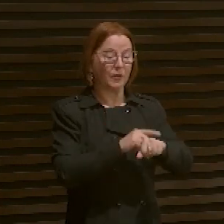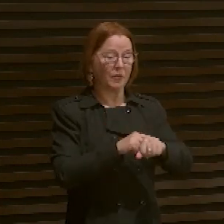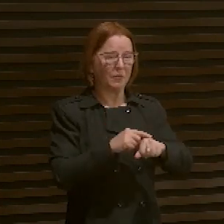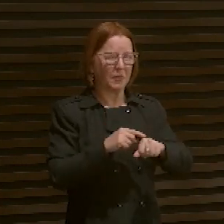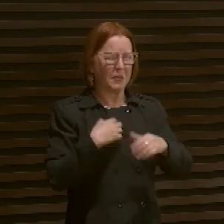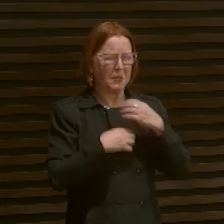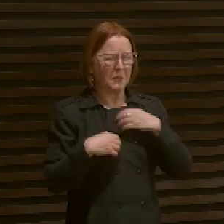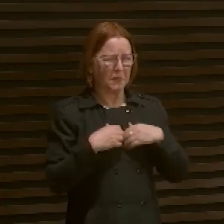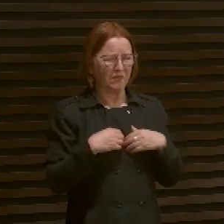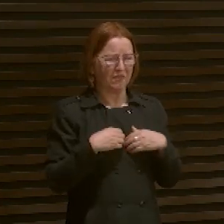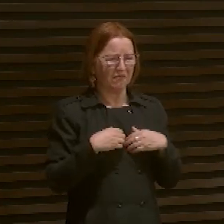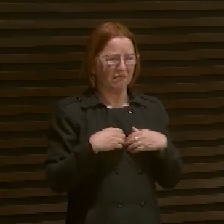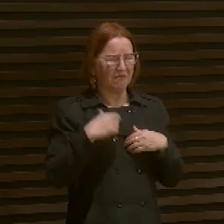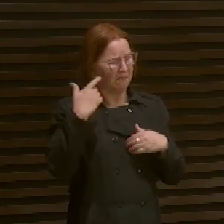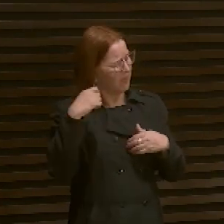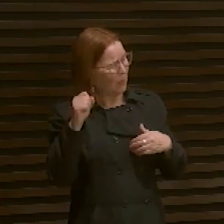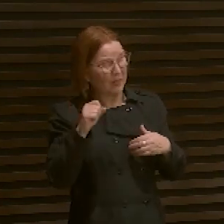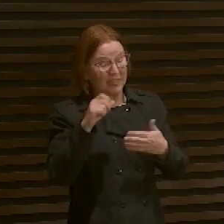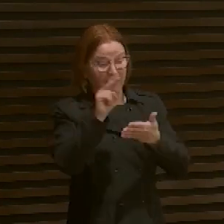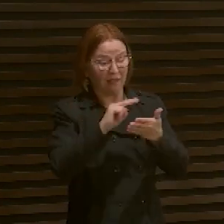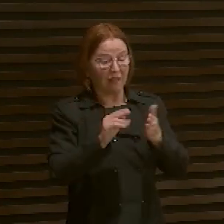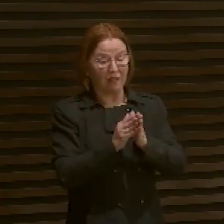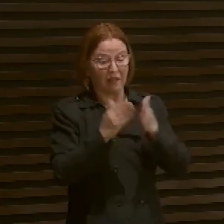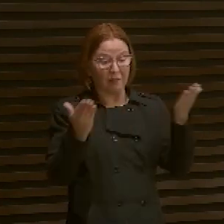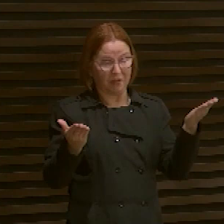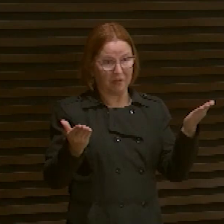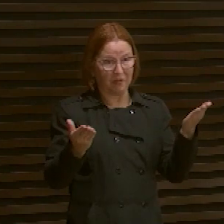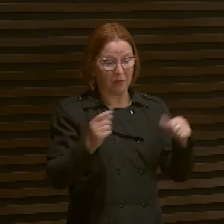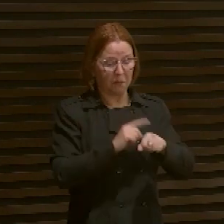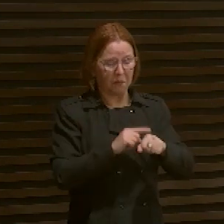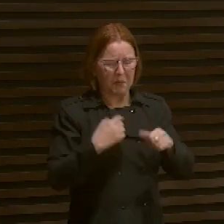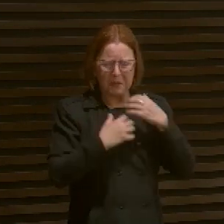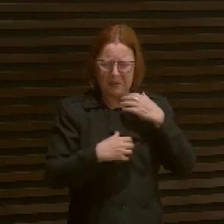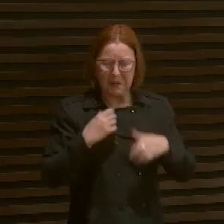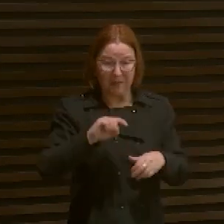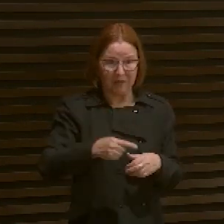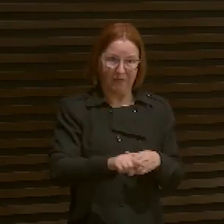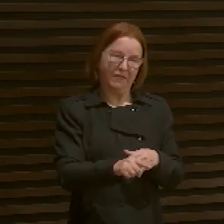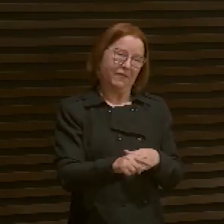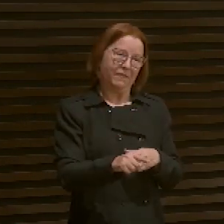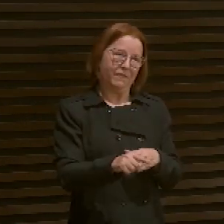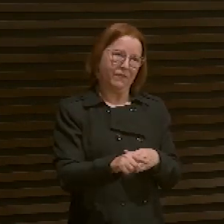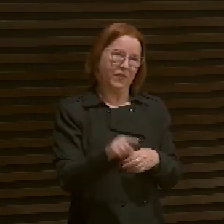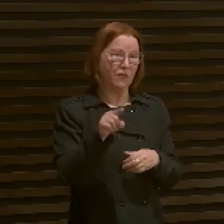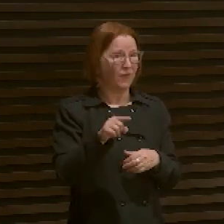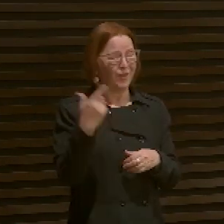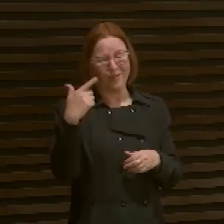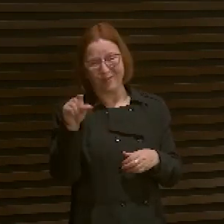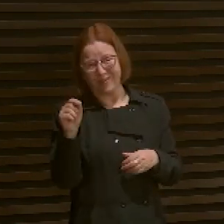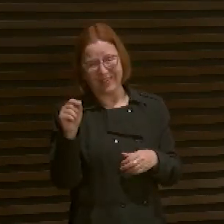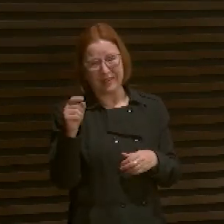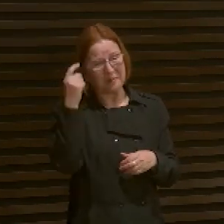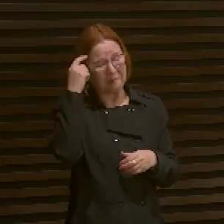nem sequer conseguiam ler a Bíblia. No momento de muita angústia, você não consegue nem concentrar